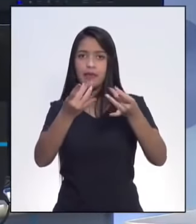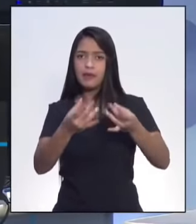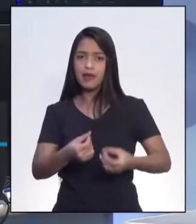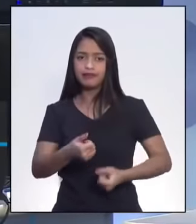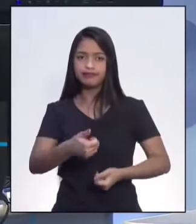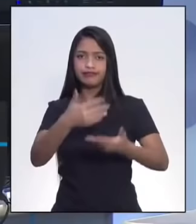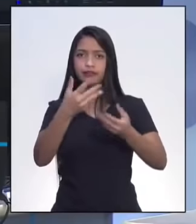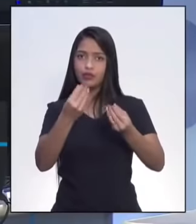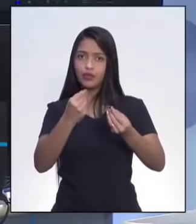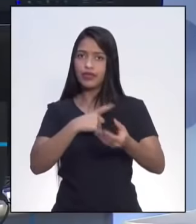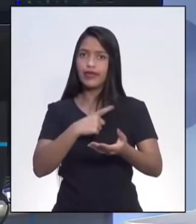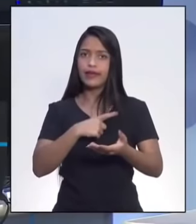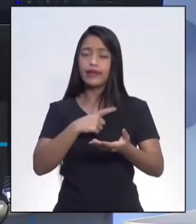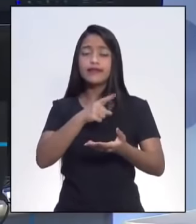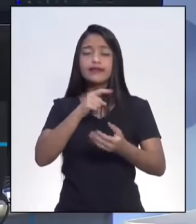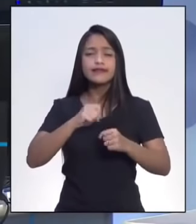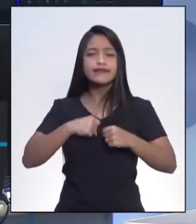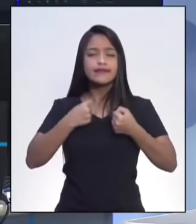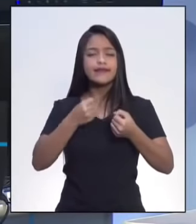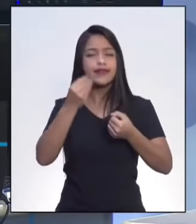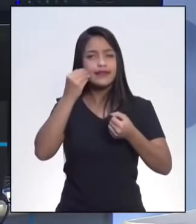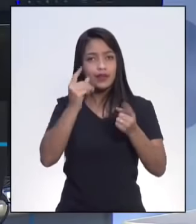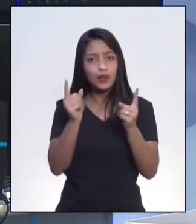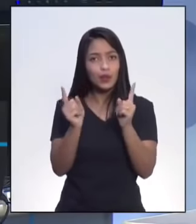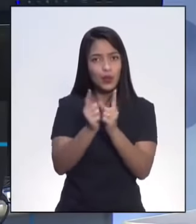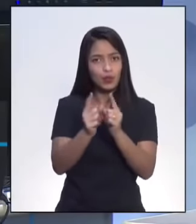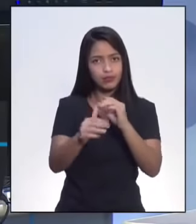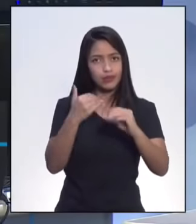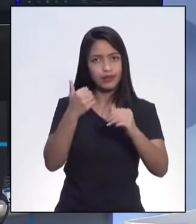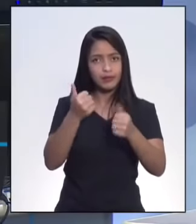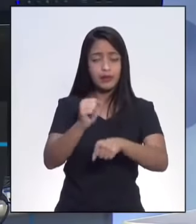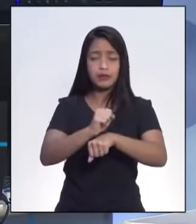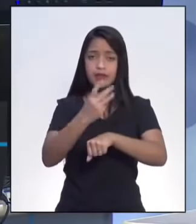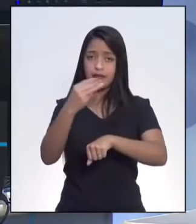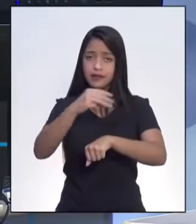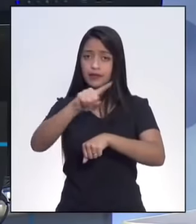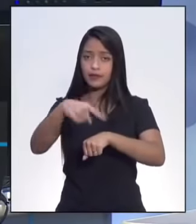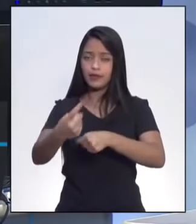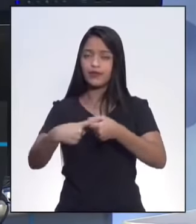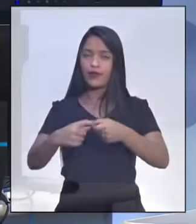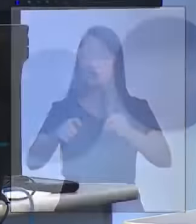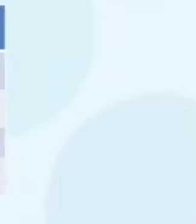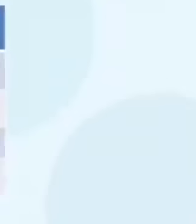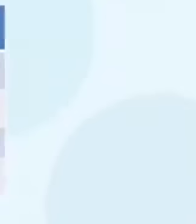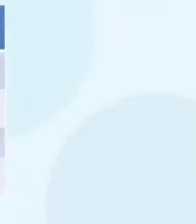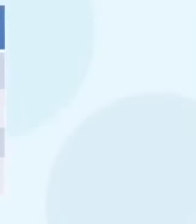uma forma aí objetiva. A gente vai dar 3 minutinhos, tá bom? Já voltamos.